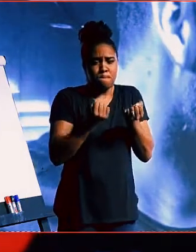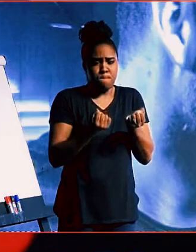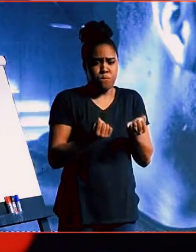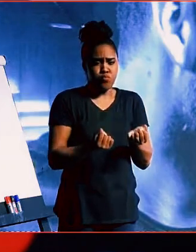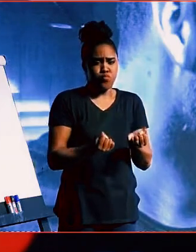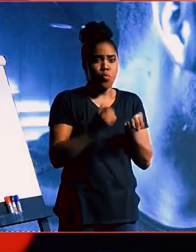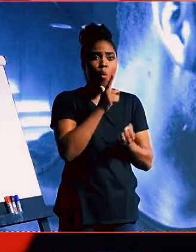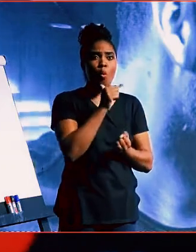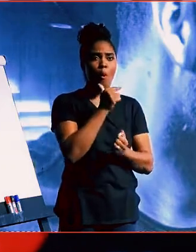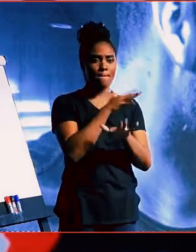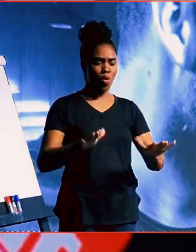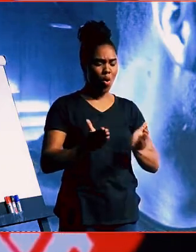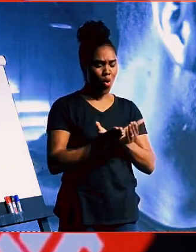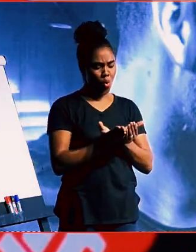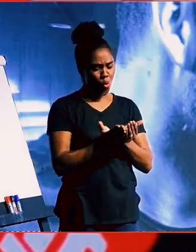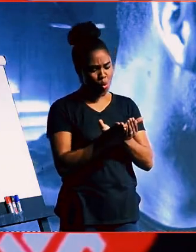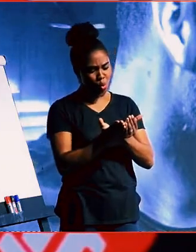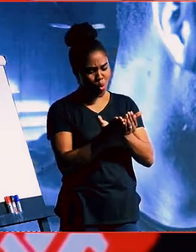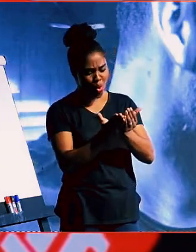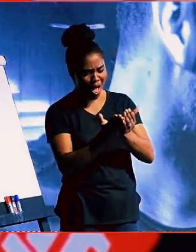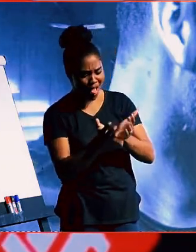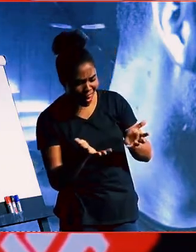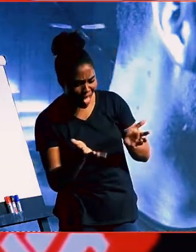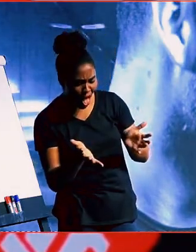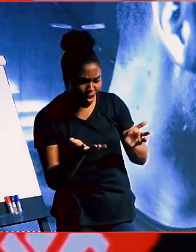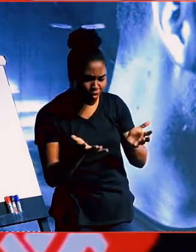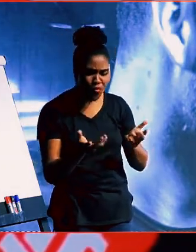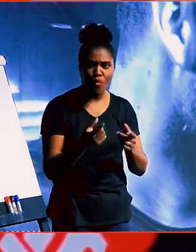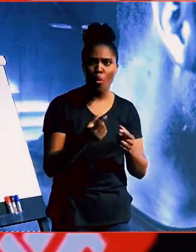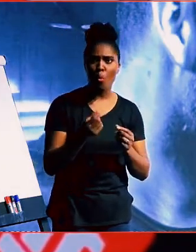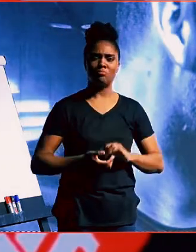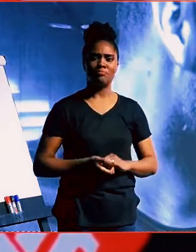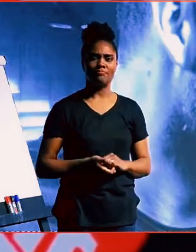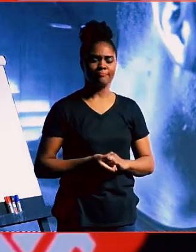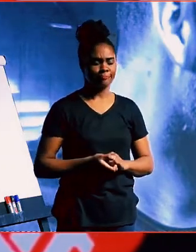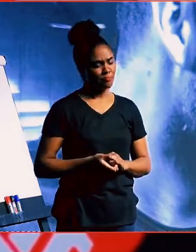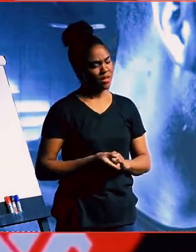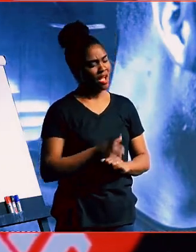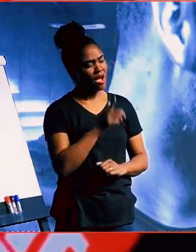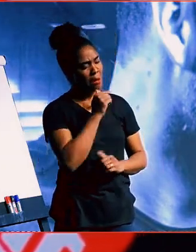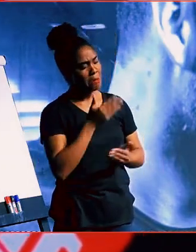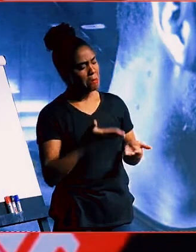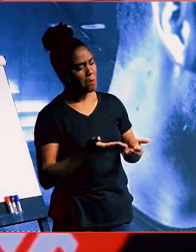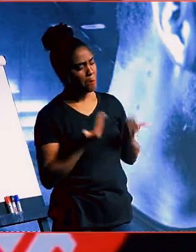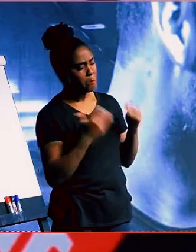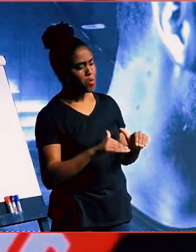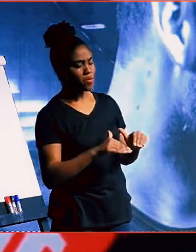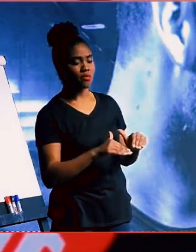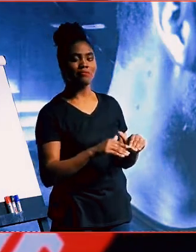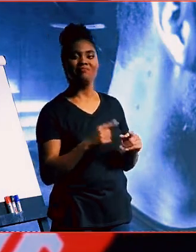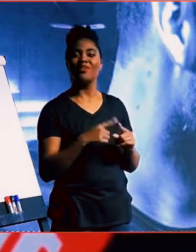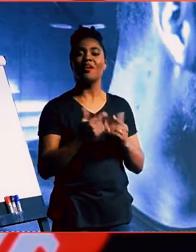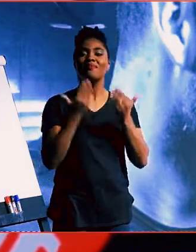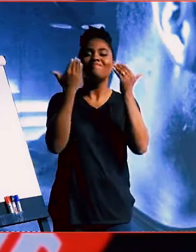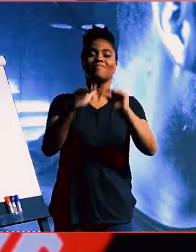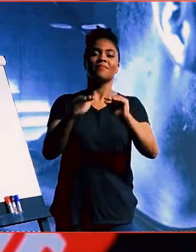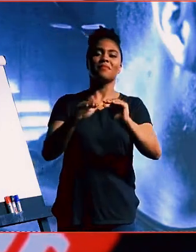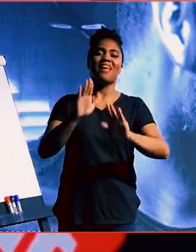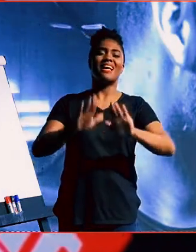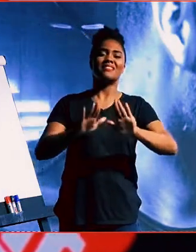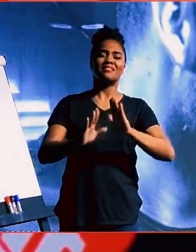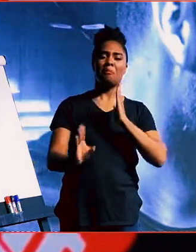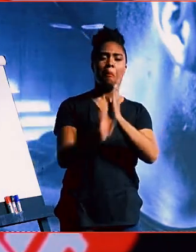as águas como que aquilo ainda flutua separou pra pensar nisso não alguém confrontou a água por que que você precisa confrontar porque tem coisas que não foram